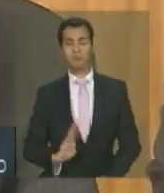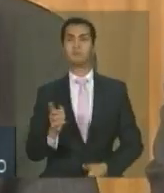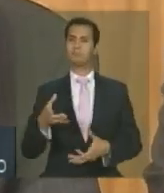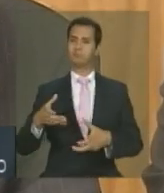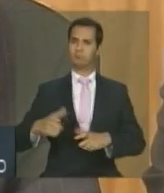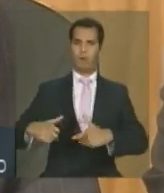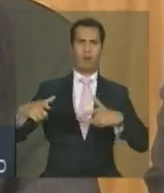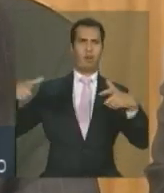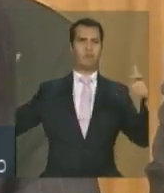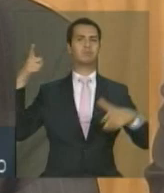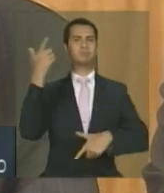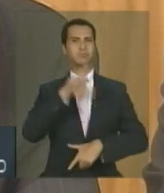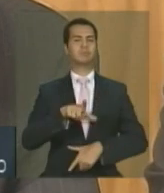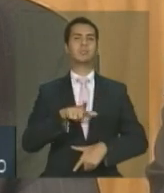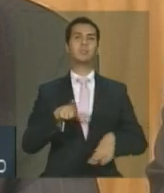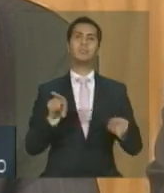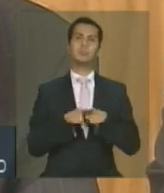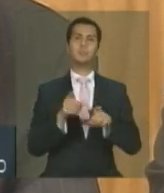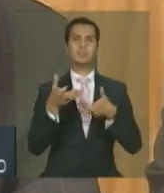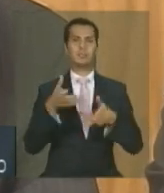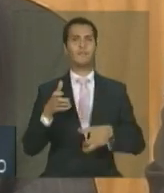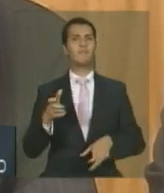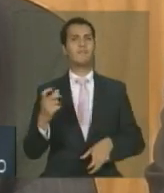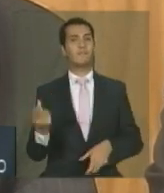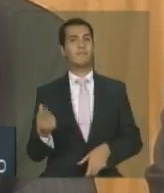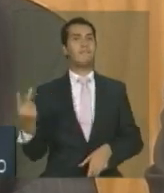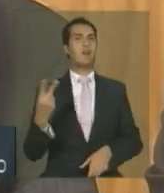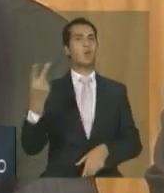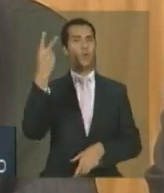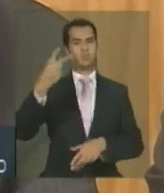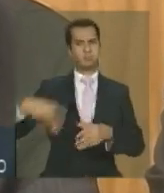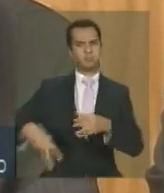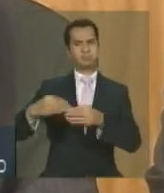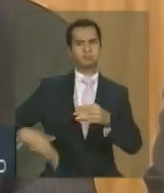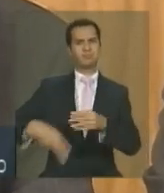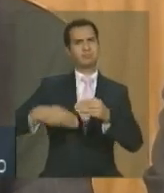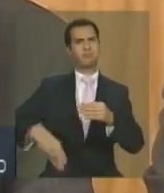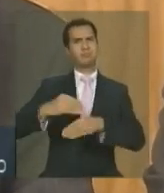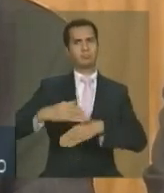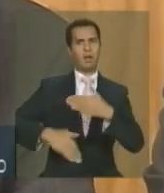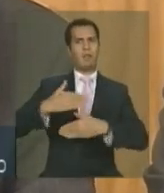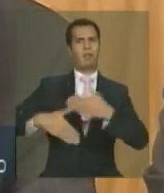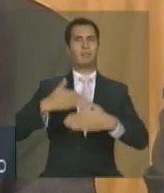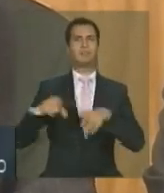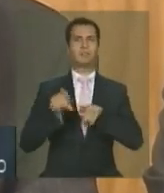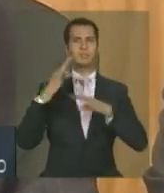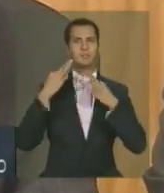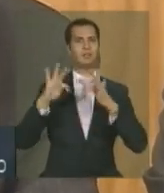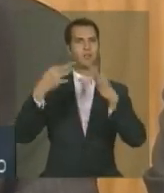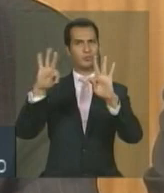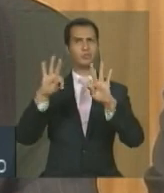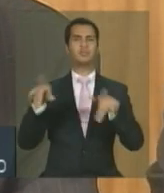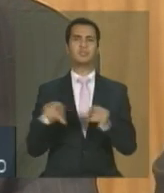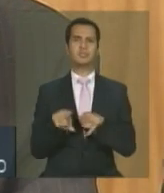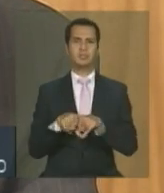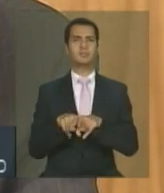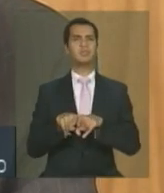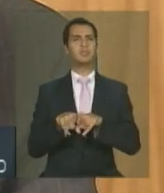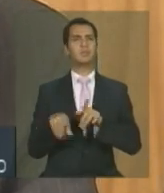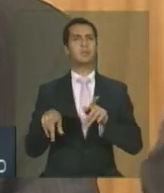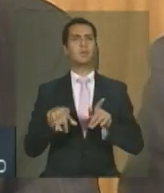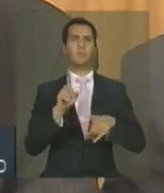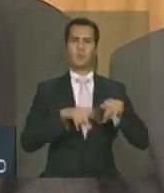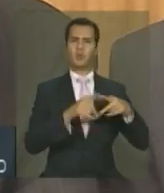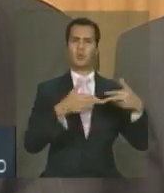local, agregar valor e mais capacitação tecnológica, mais conteúdo tecnológico para os novos produtos que